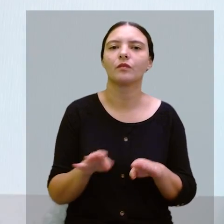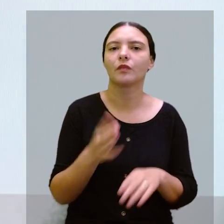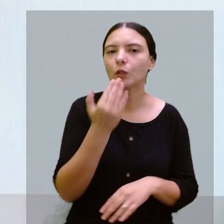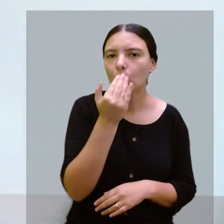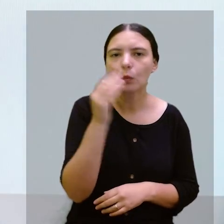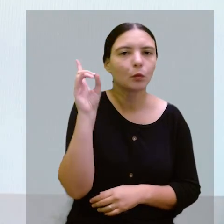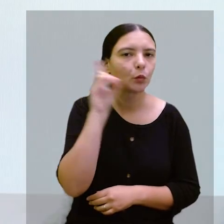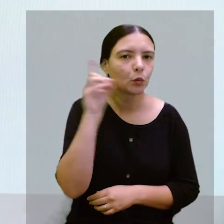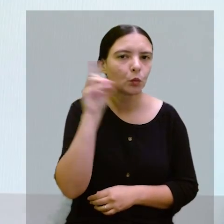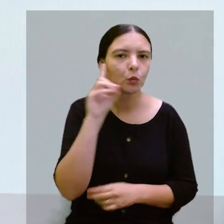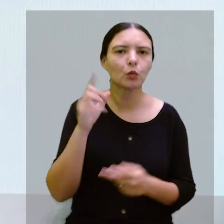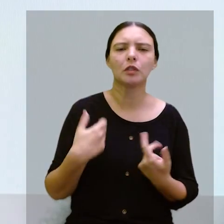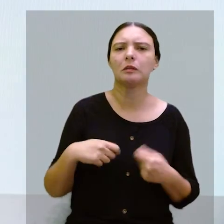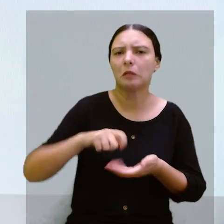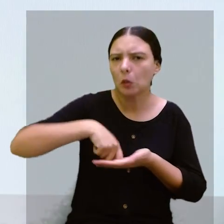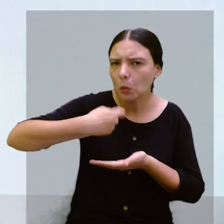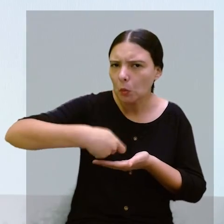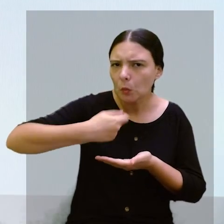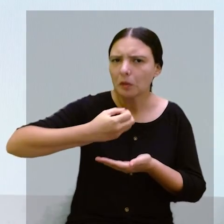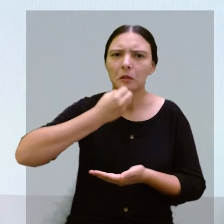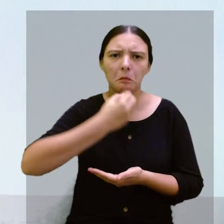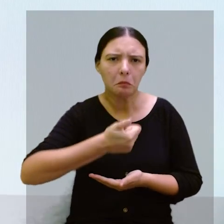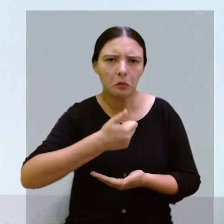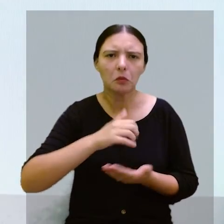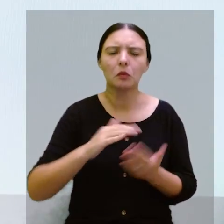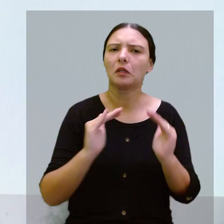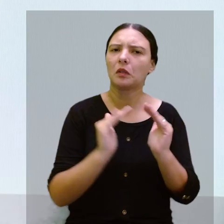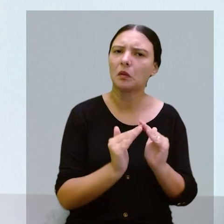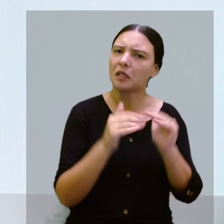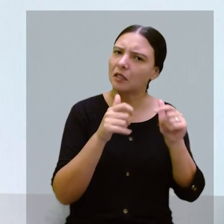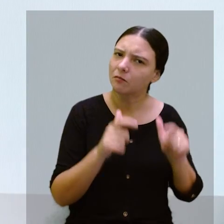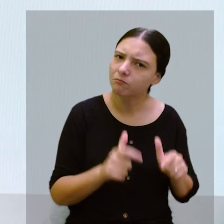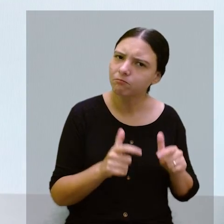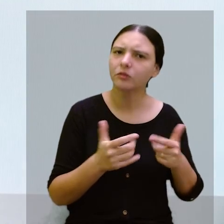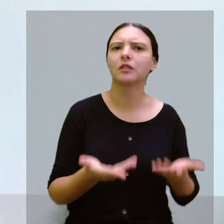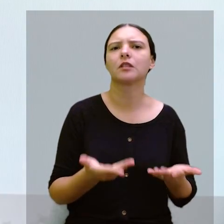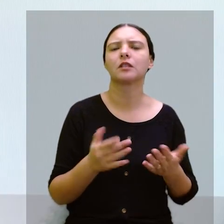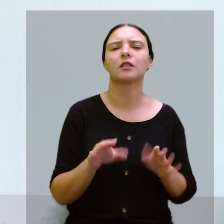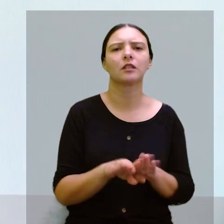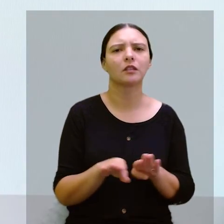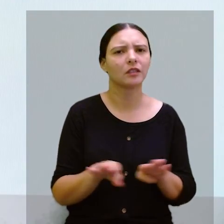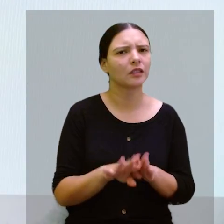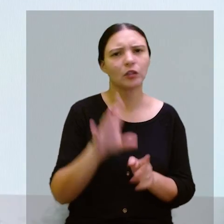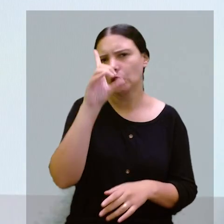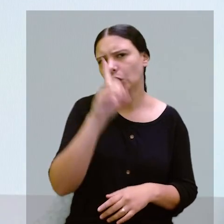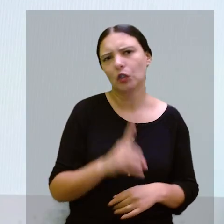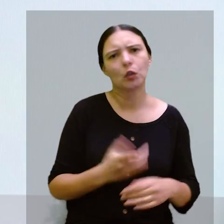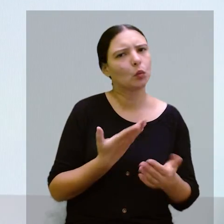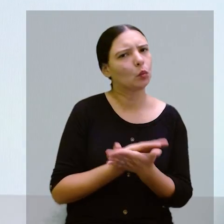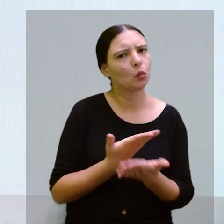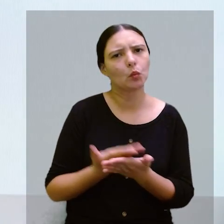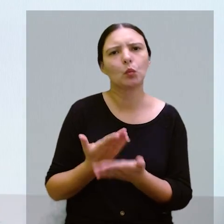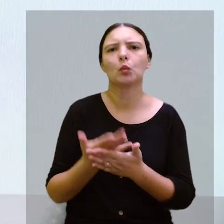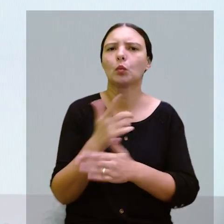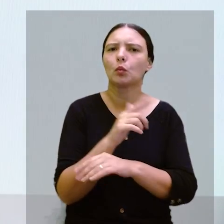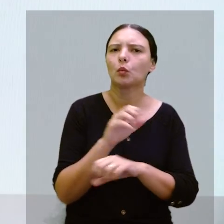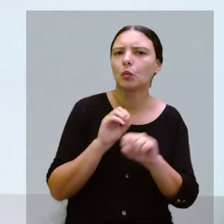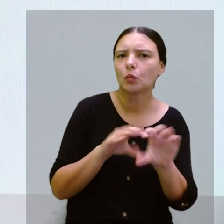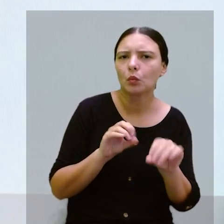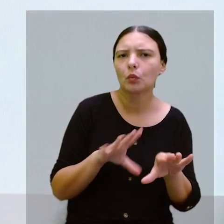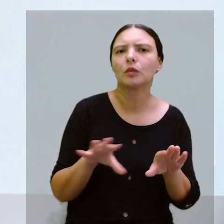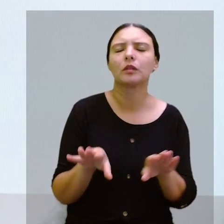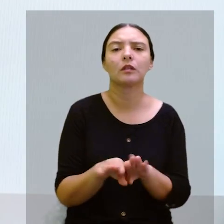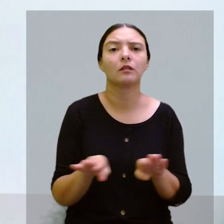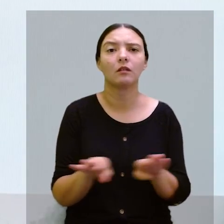refeições diárias, dignas, um lugar para morar, o direito ao estudo, à educação, e